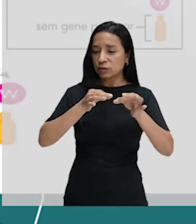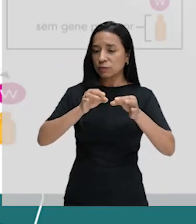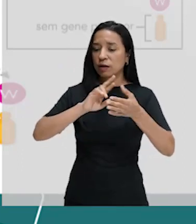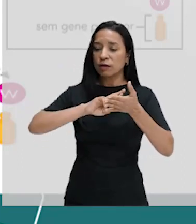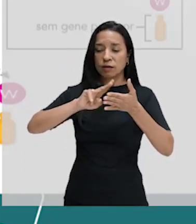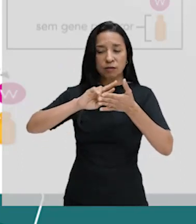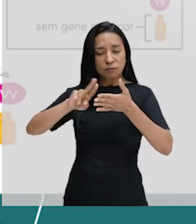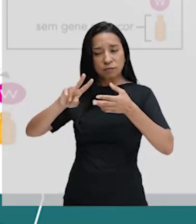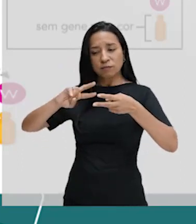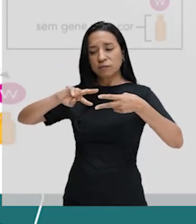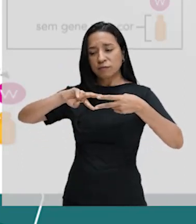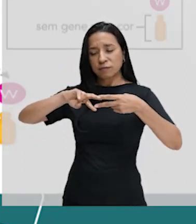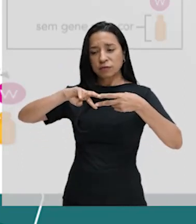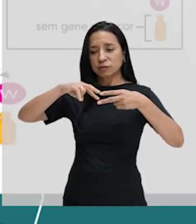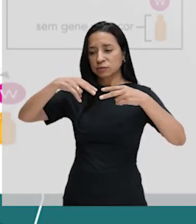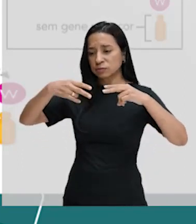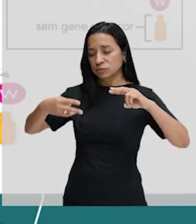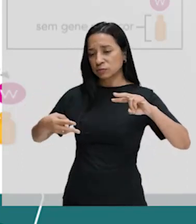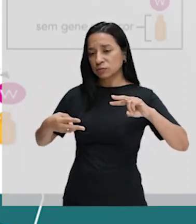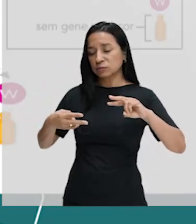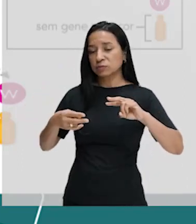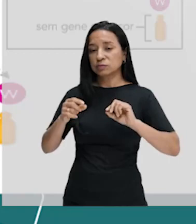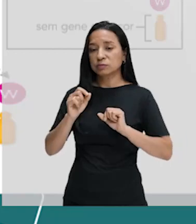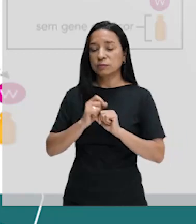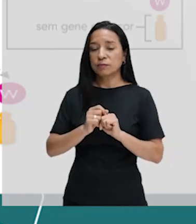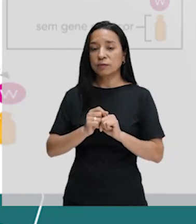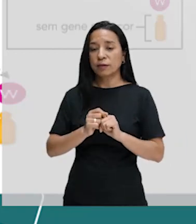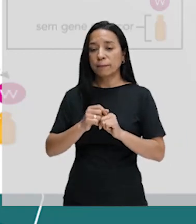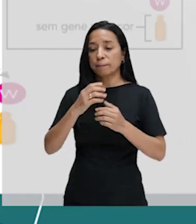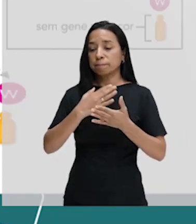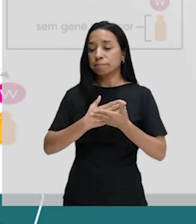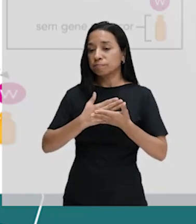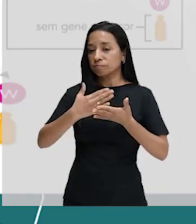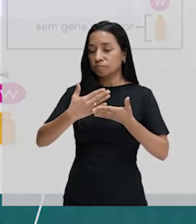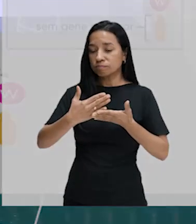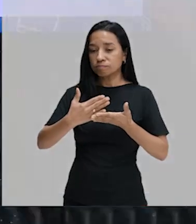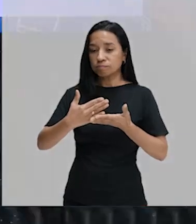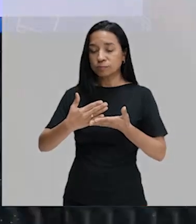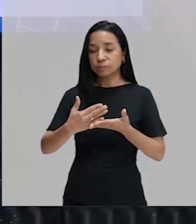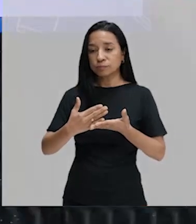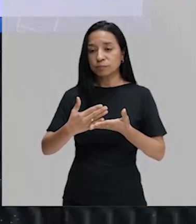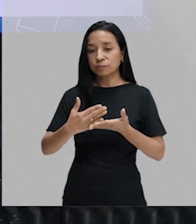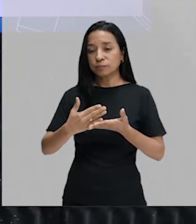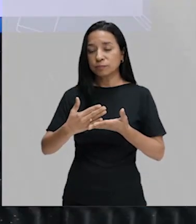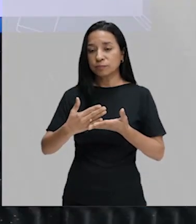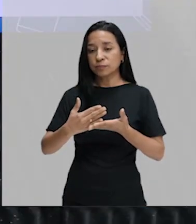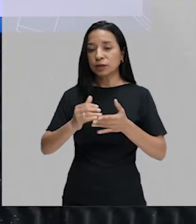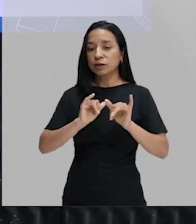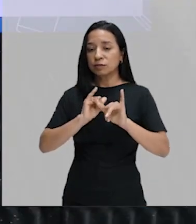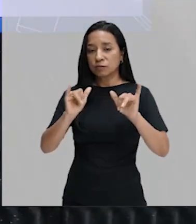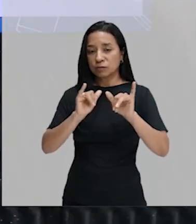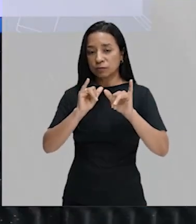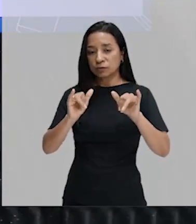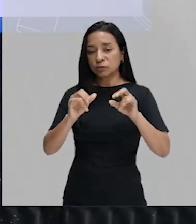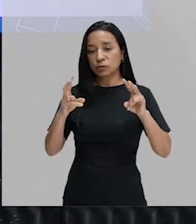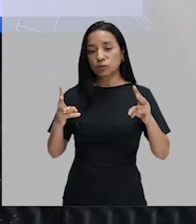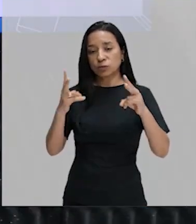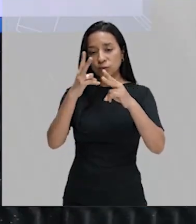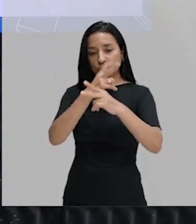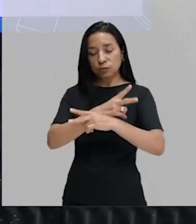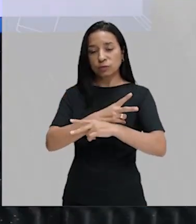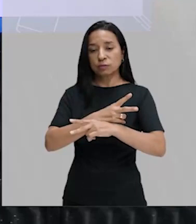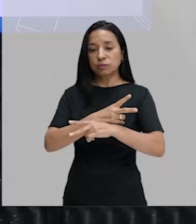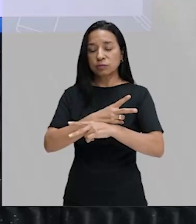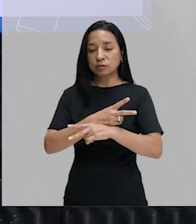vários genótipos. Veja, a partir dessas informações, considere o cruzamento entre fêmeas